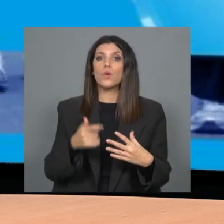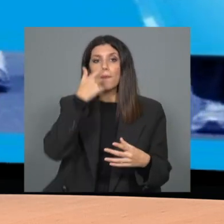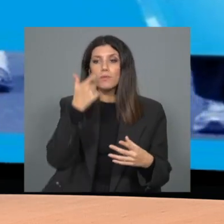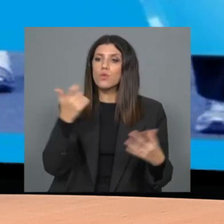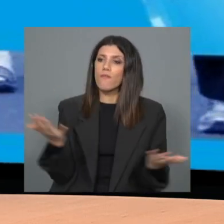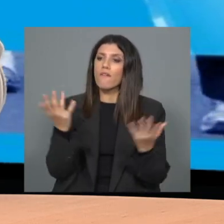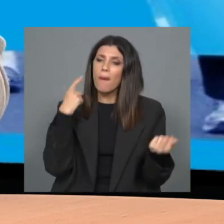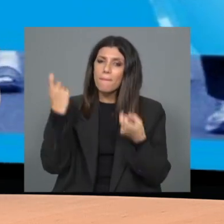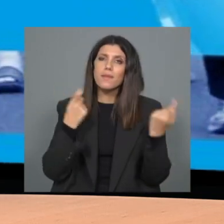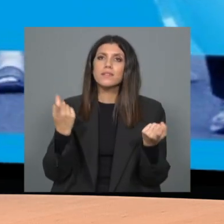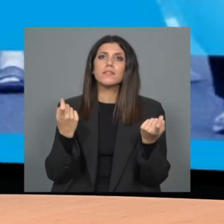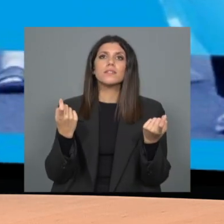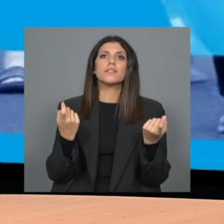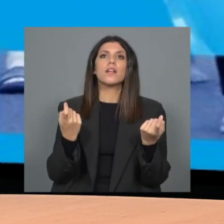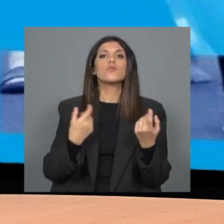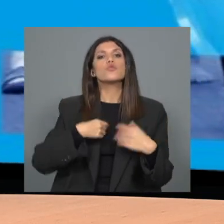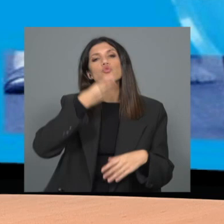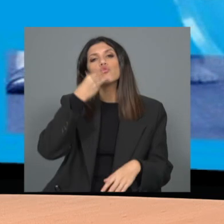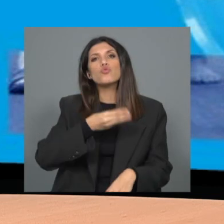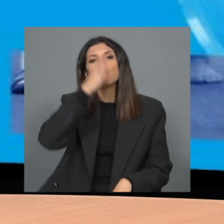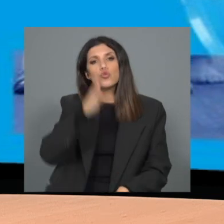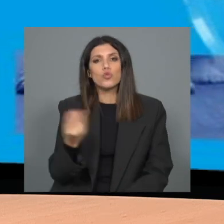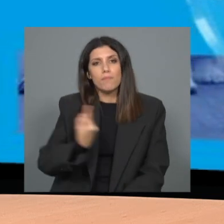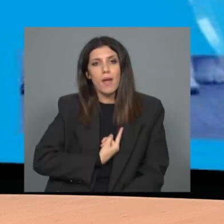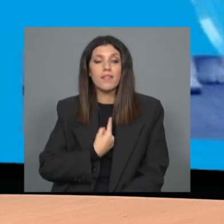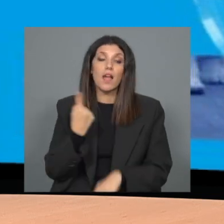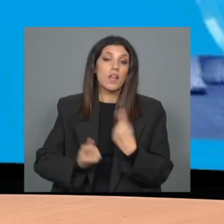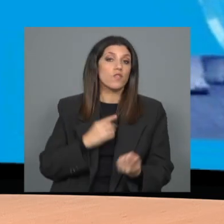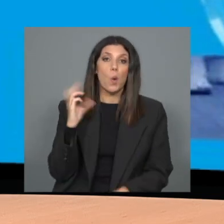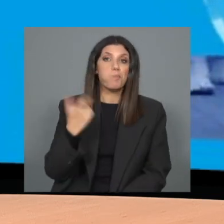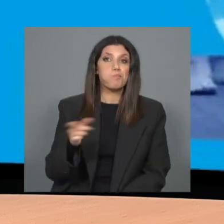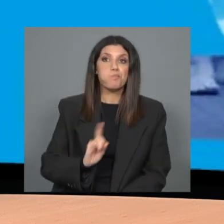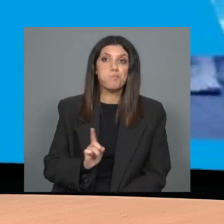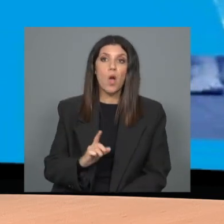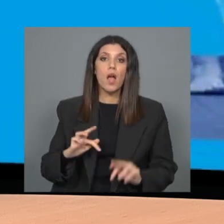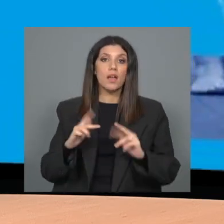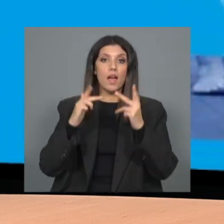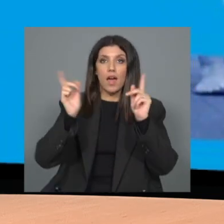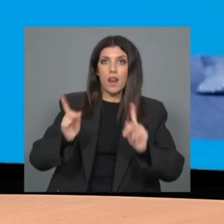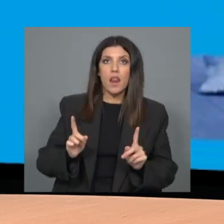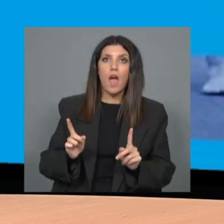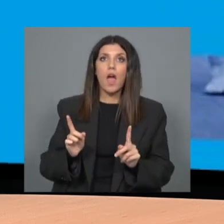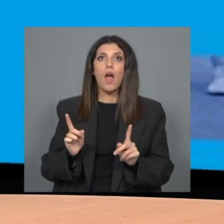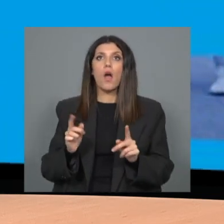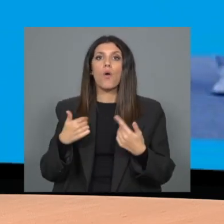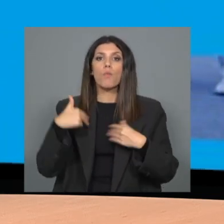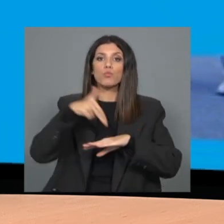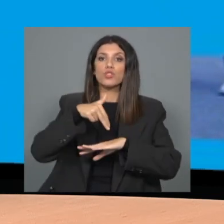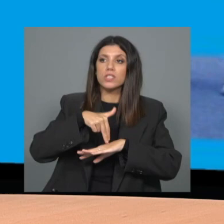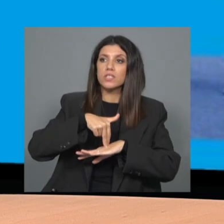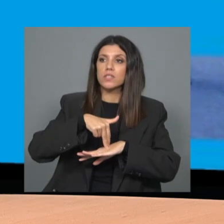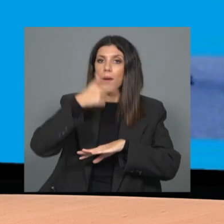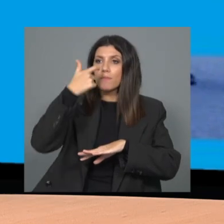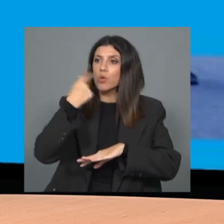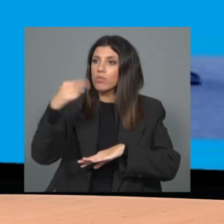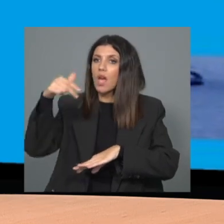pensar, não, vamos ser justos, muitas vezes não acontece, não nas suas carreiras, não na posição que ocupam, não na